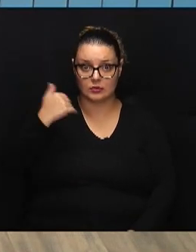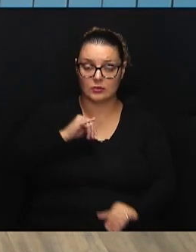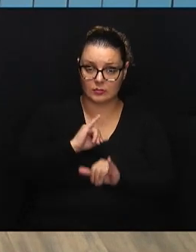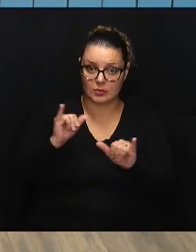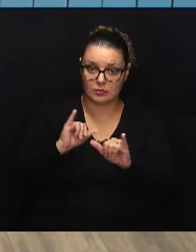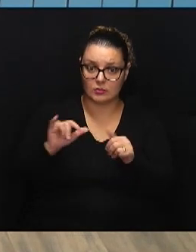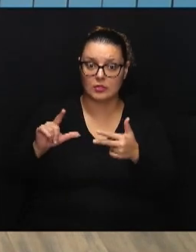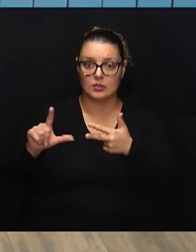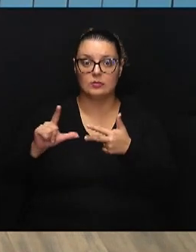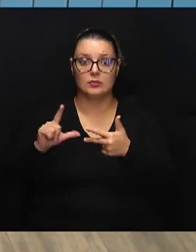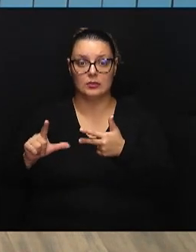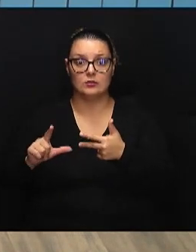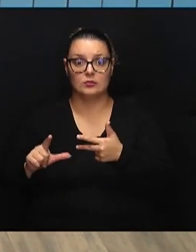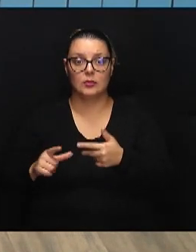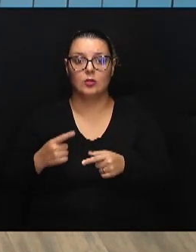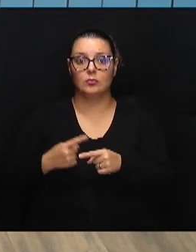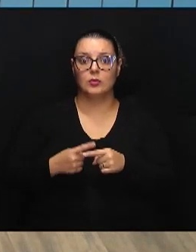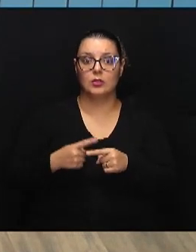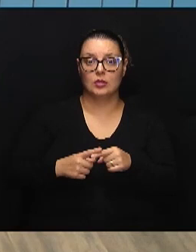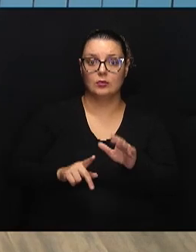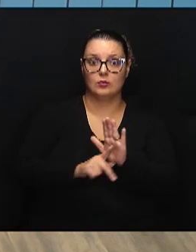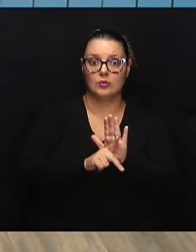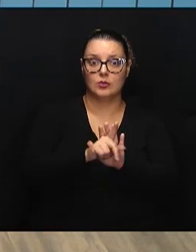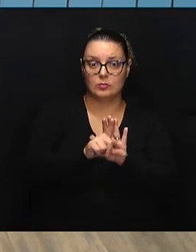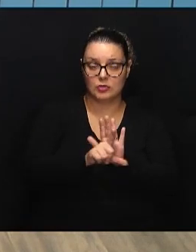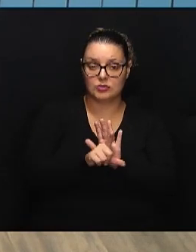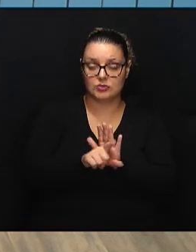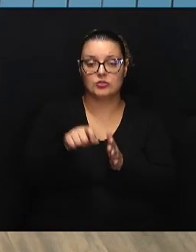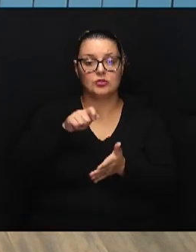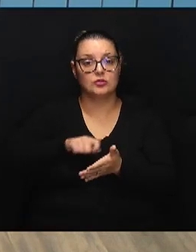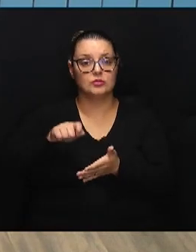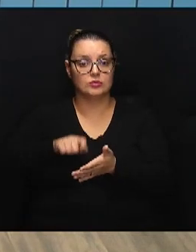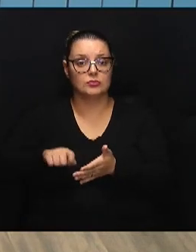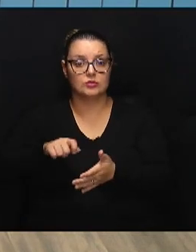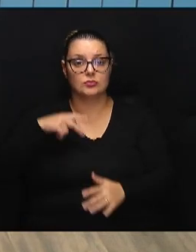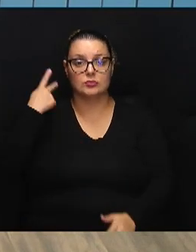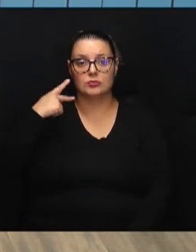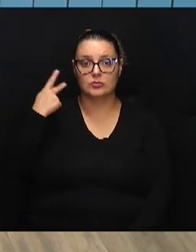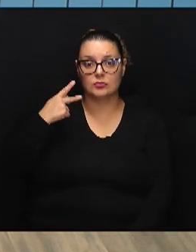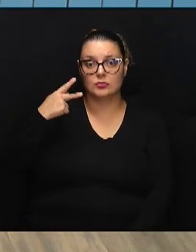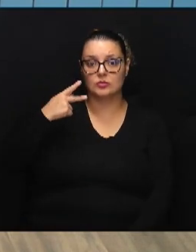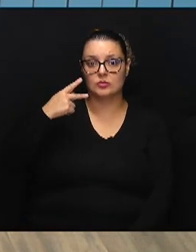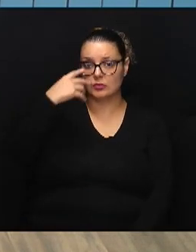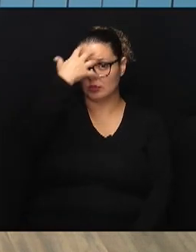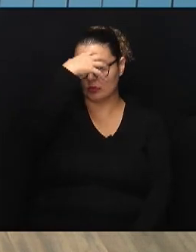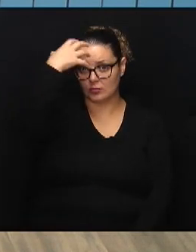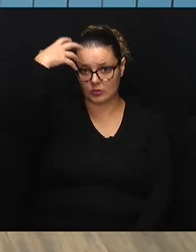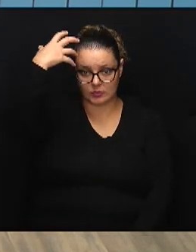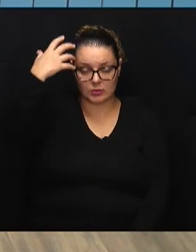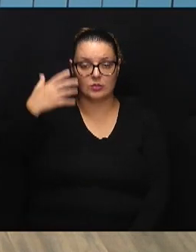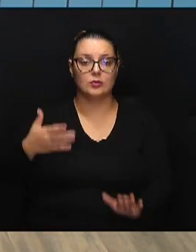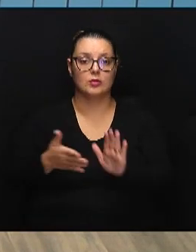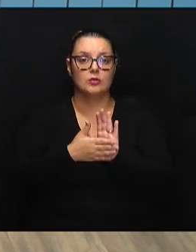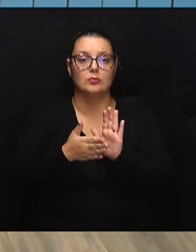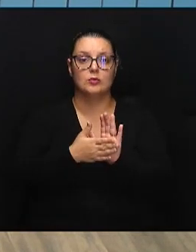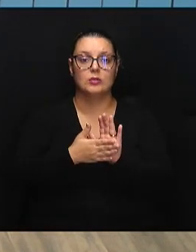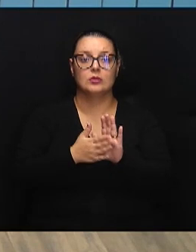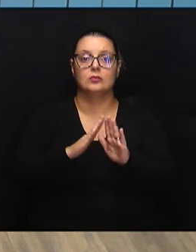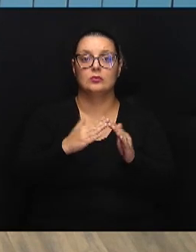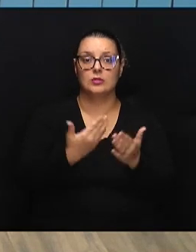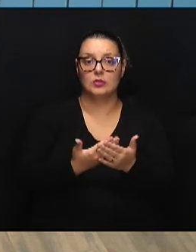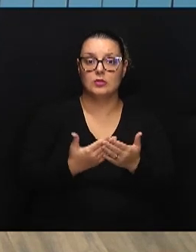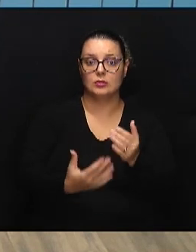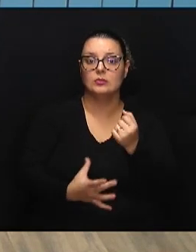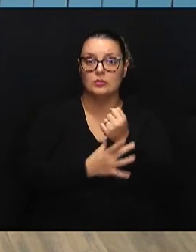notícias do Legislativo, porque projeto de lei de autoria do vereador Vini Oliveira propõe o programa Escola